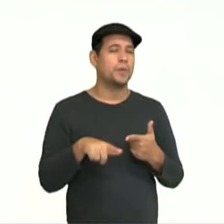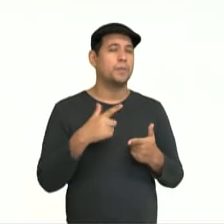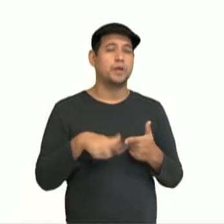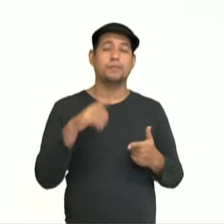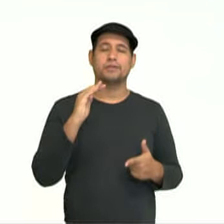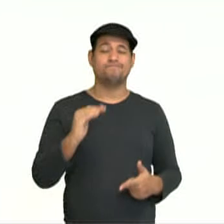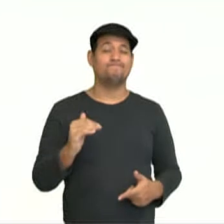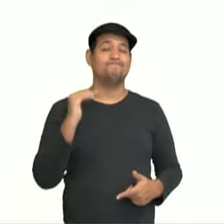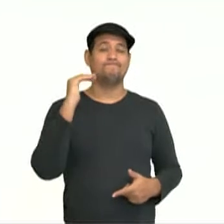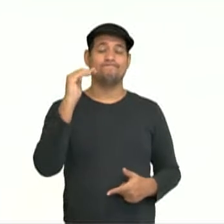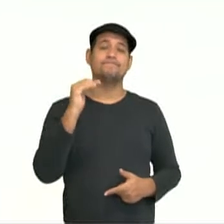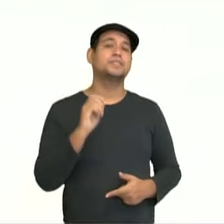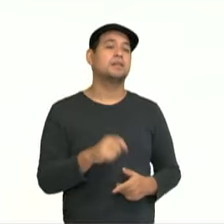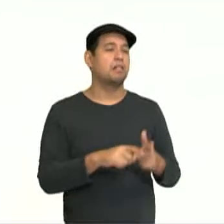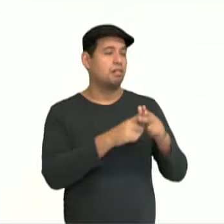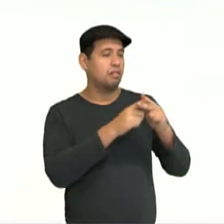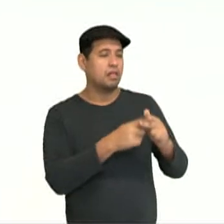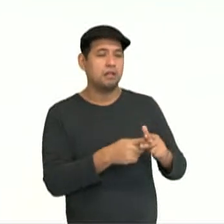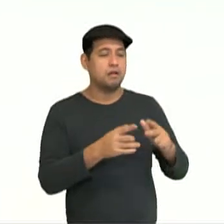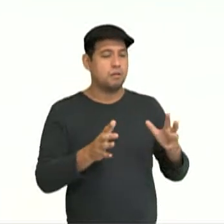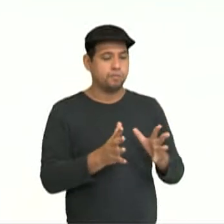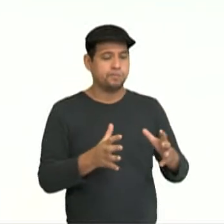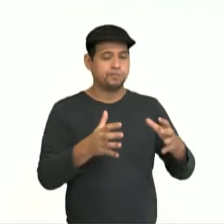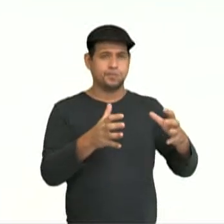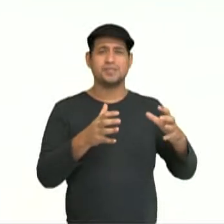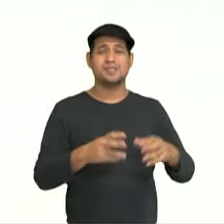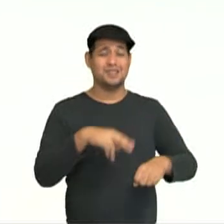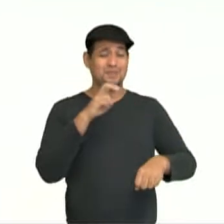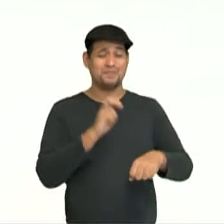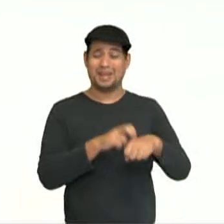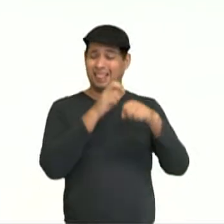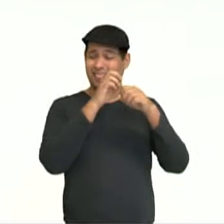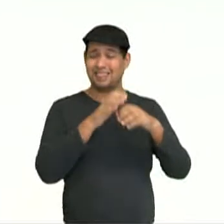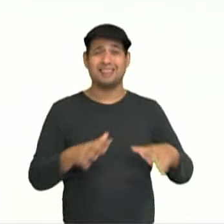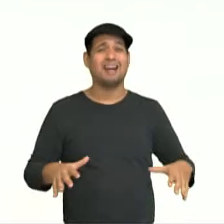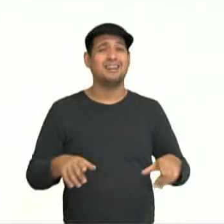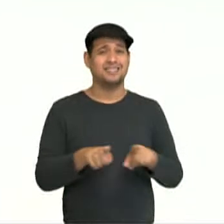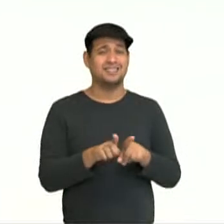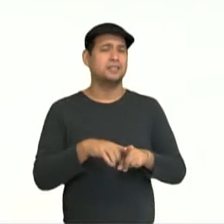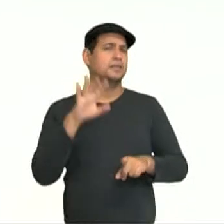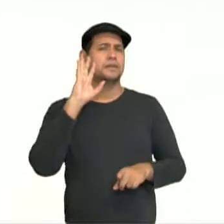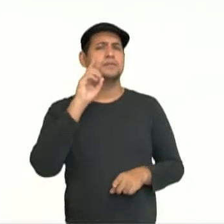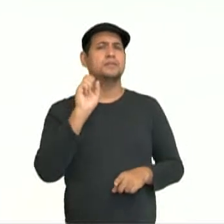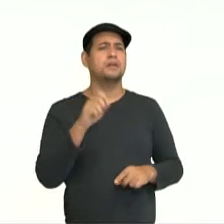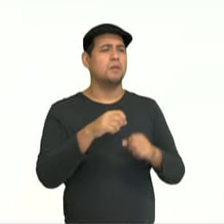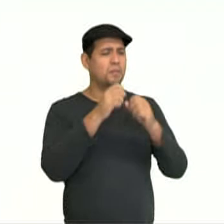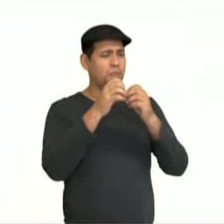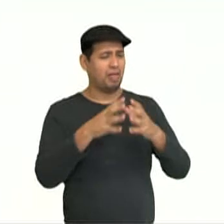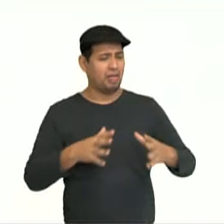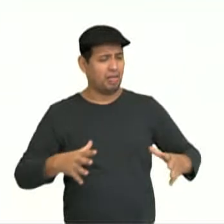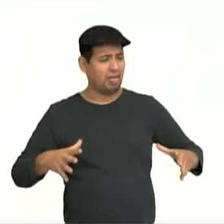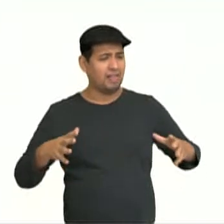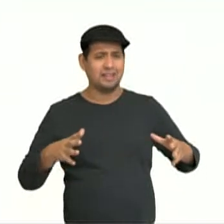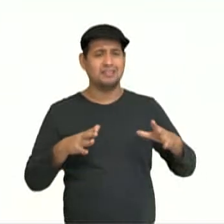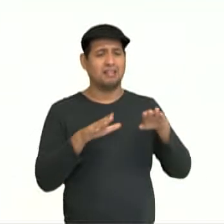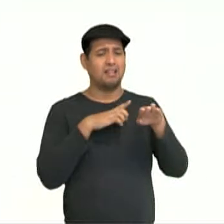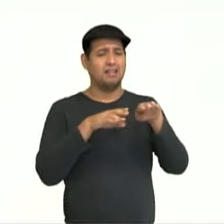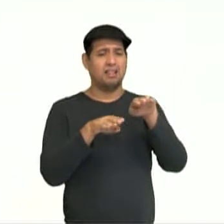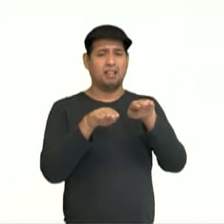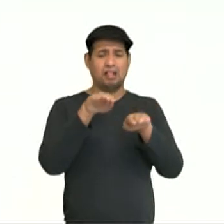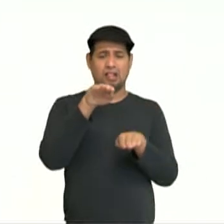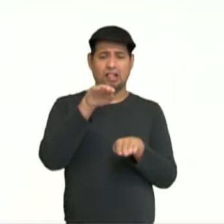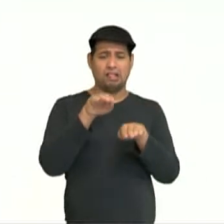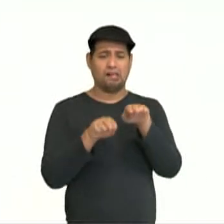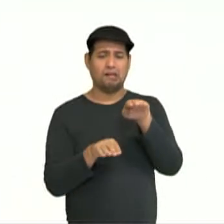últimos anos: a instalação desta grande pandemia. A pandemia gerou um aumento de desigualdade,